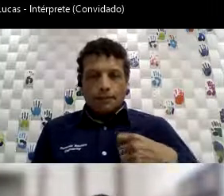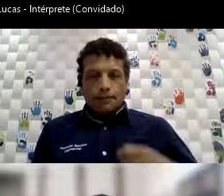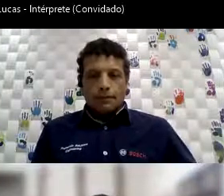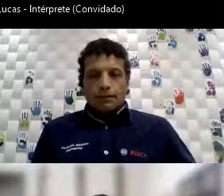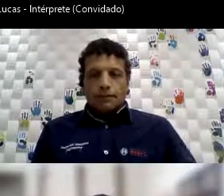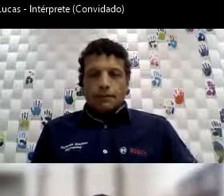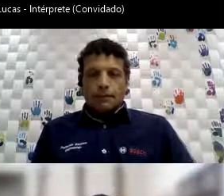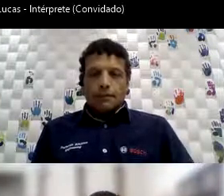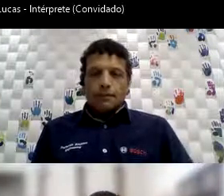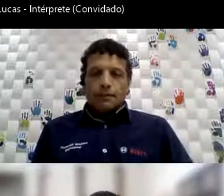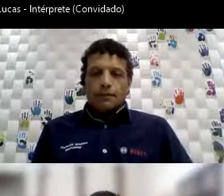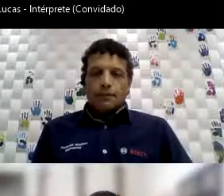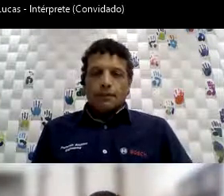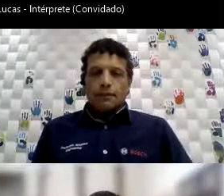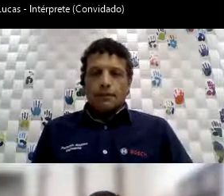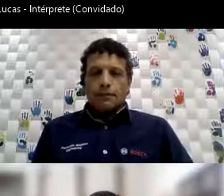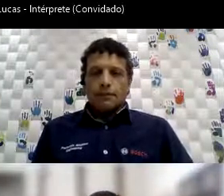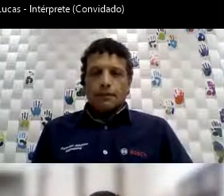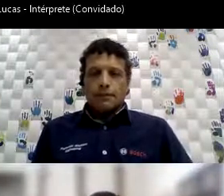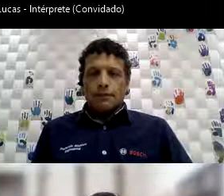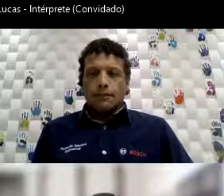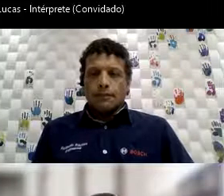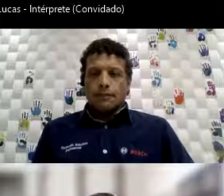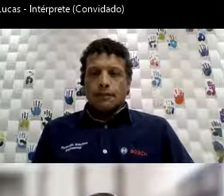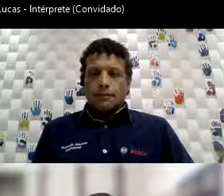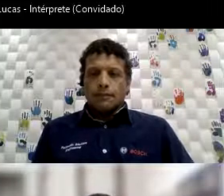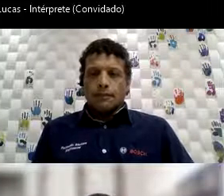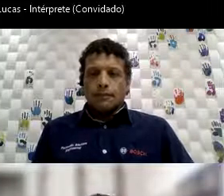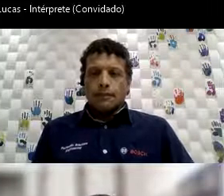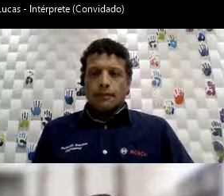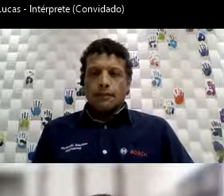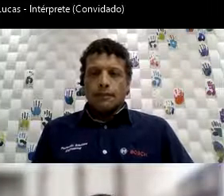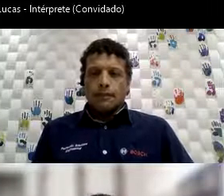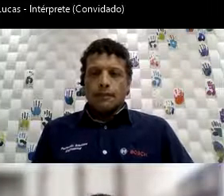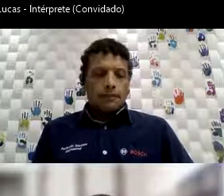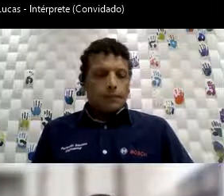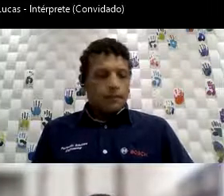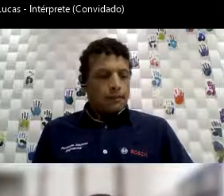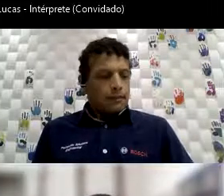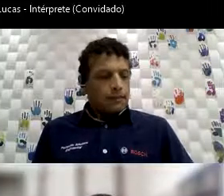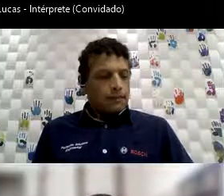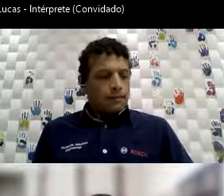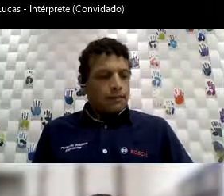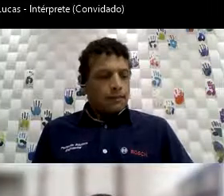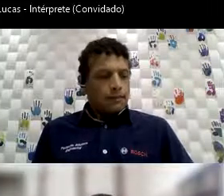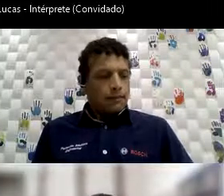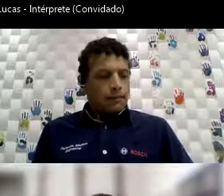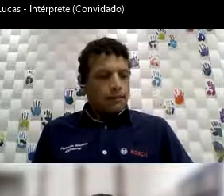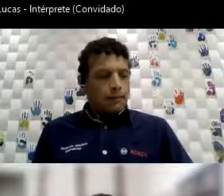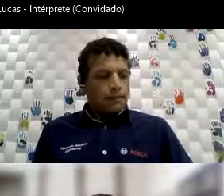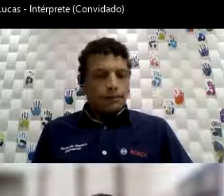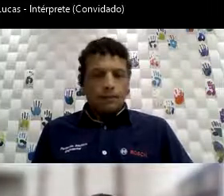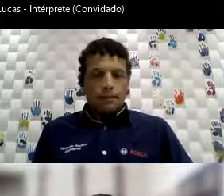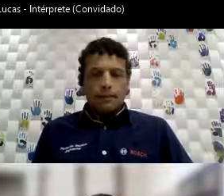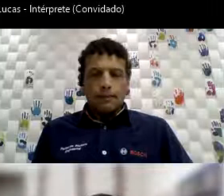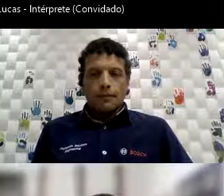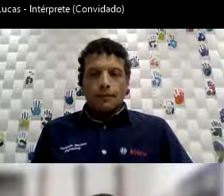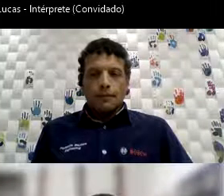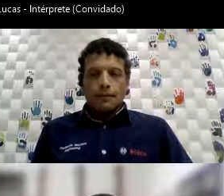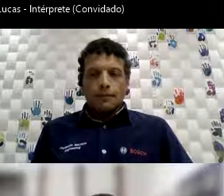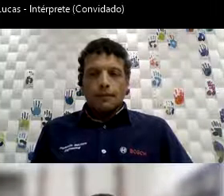falar. eu já me inscrevi, eu acho que, sei lá quantas vezes para o estágio da Bosch, mas eu nunca recebo